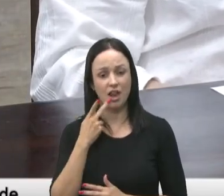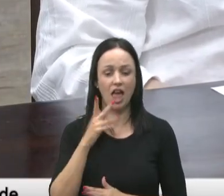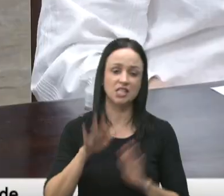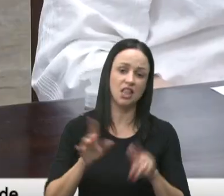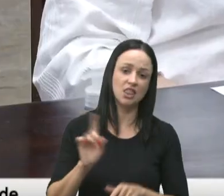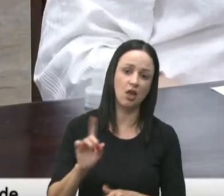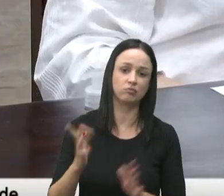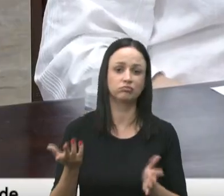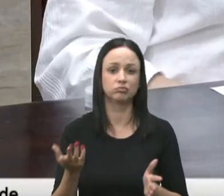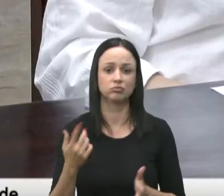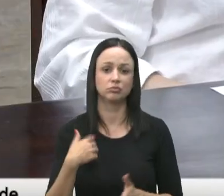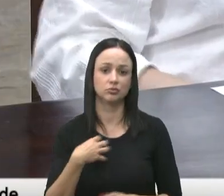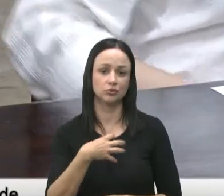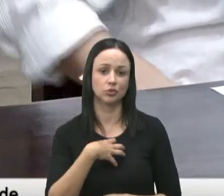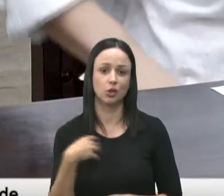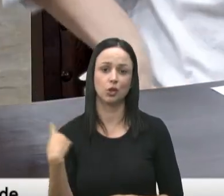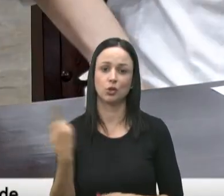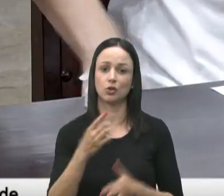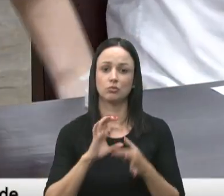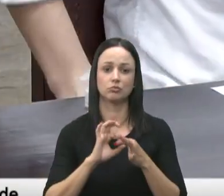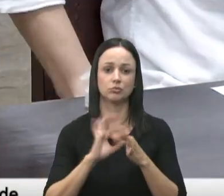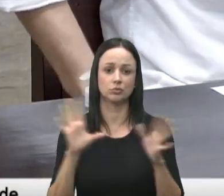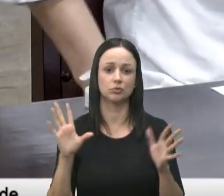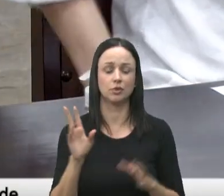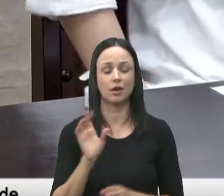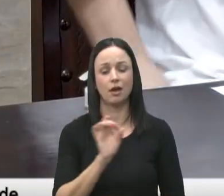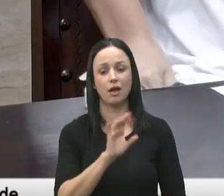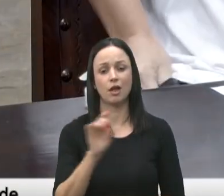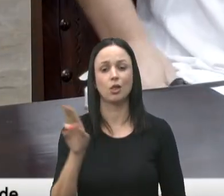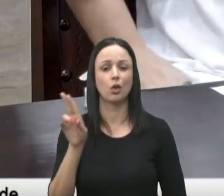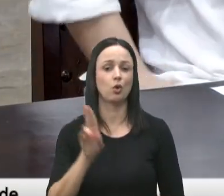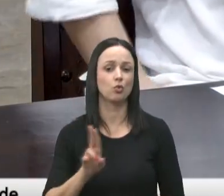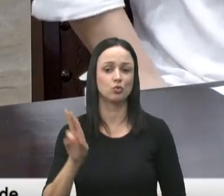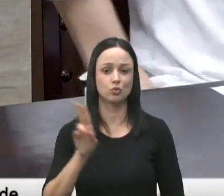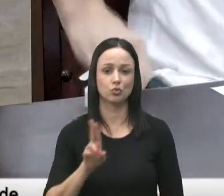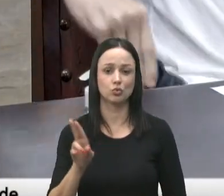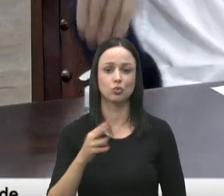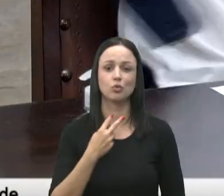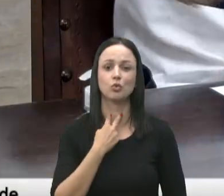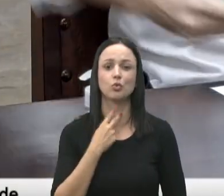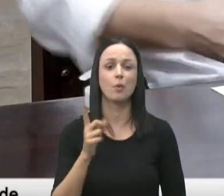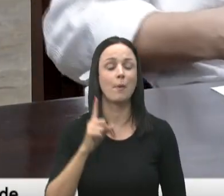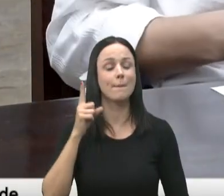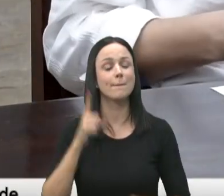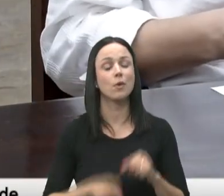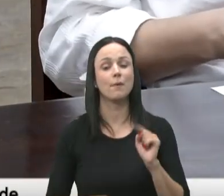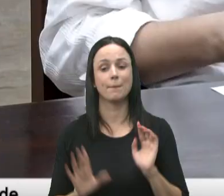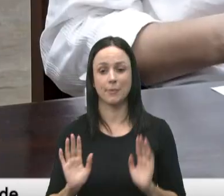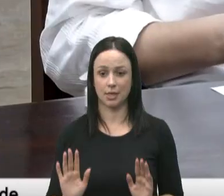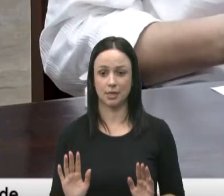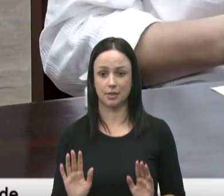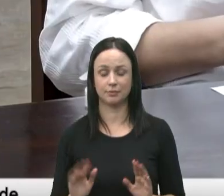eu sinto que somos livres, cada um usa. O que nós não podemos é essa proibição.